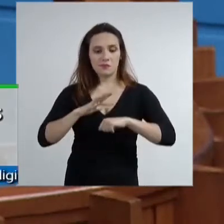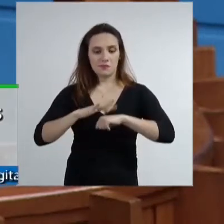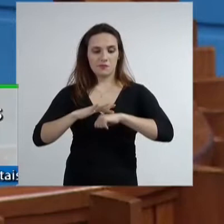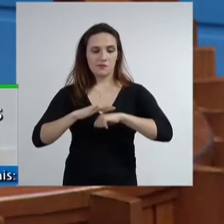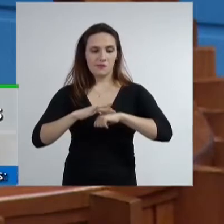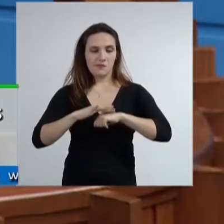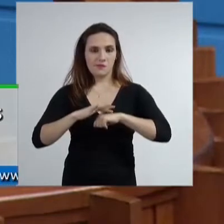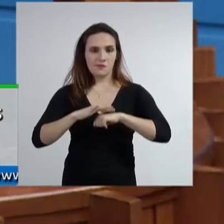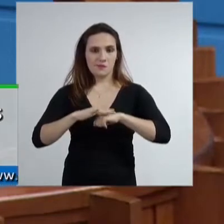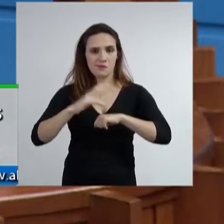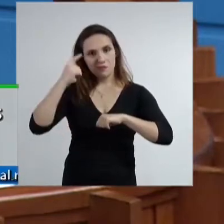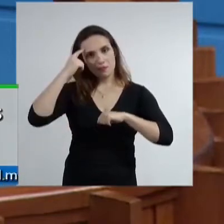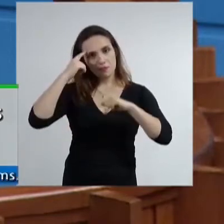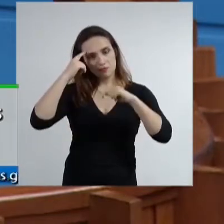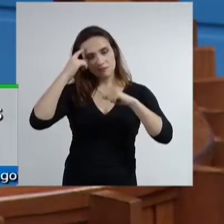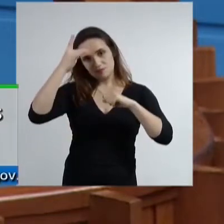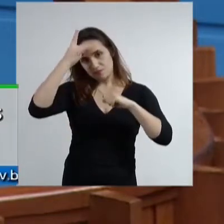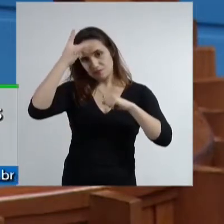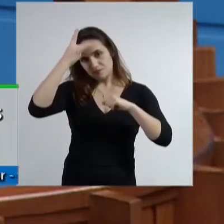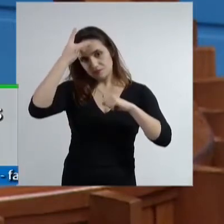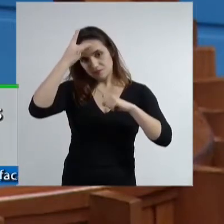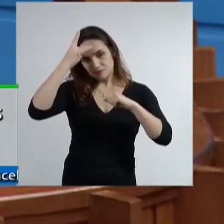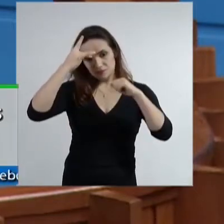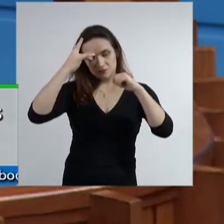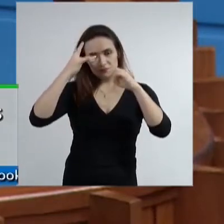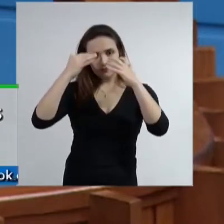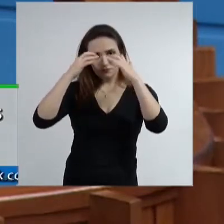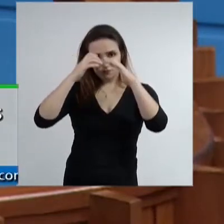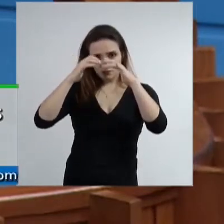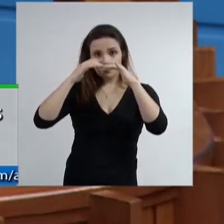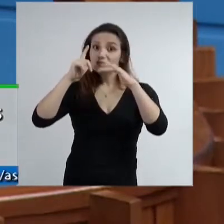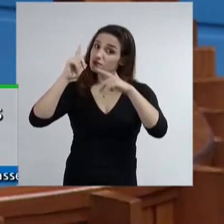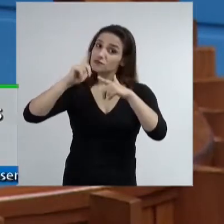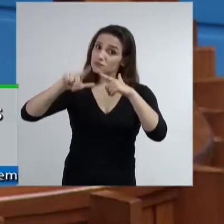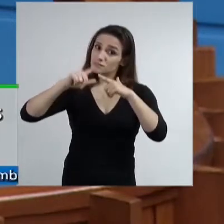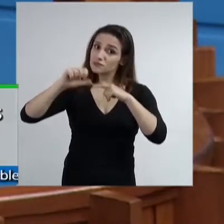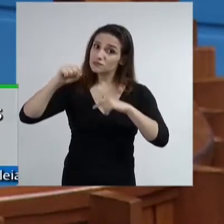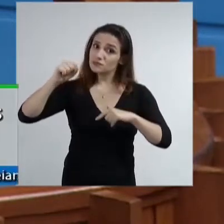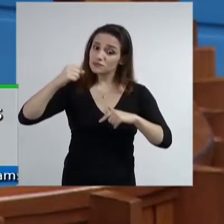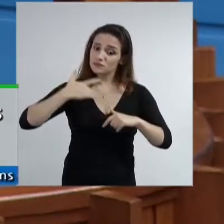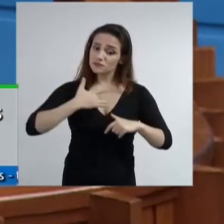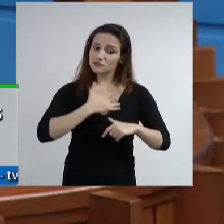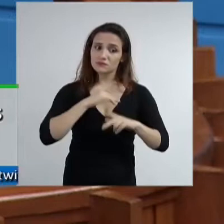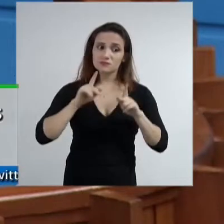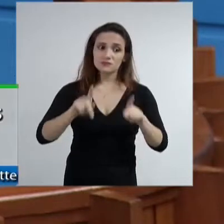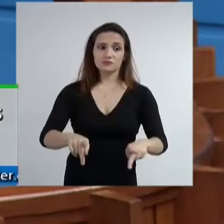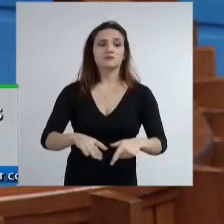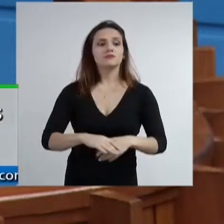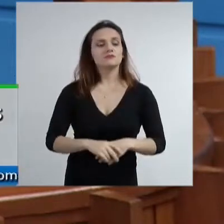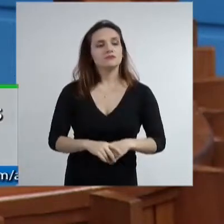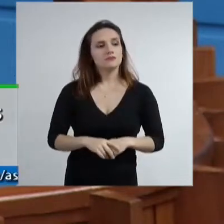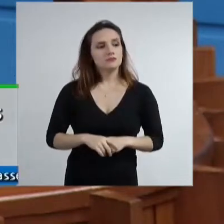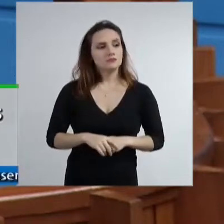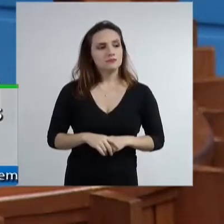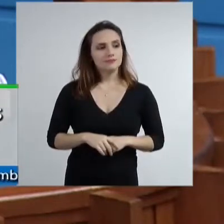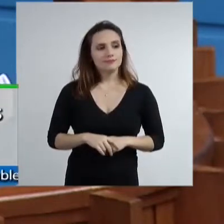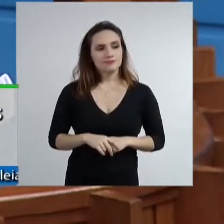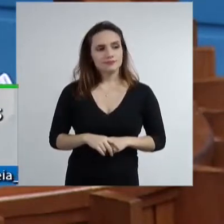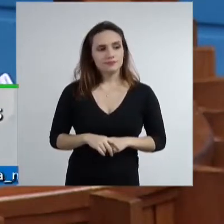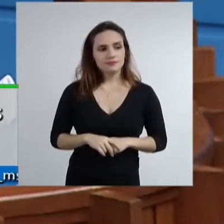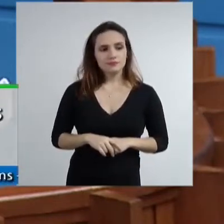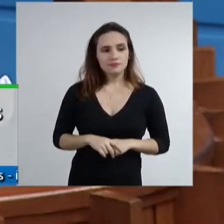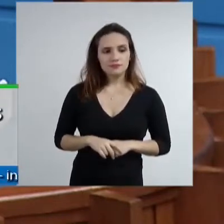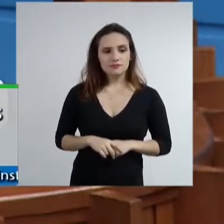mentais, esses transtornos mentais, é um caso de saúde pública. sem dúvida alguma, porque